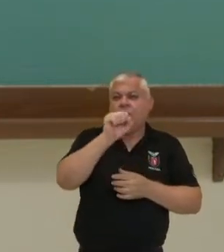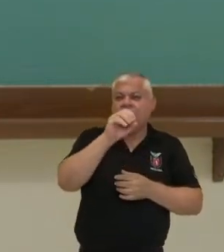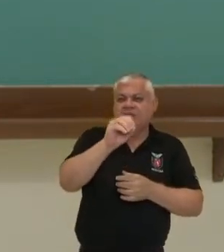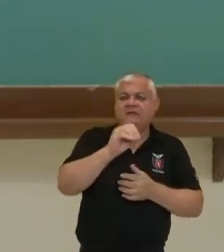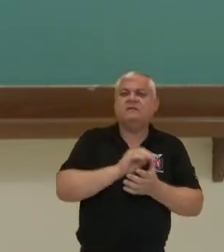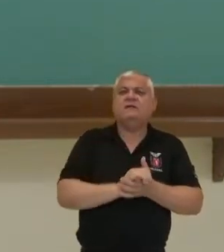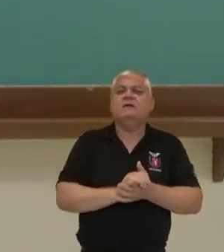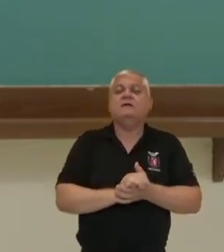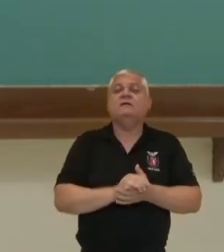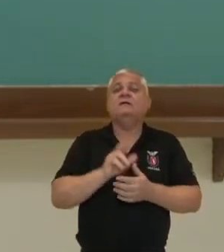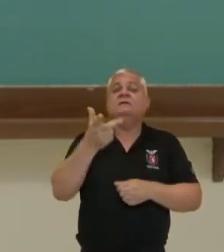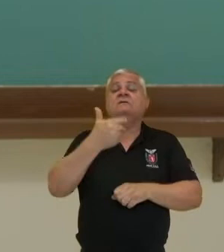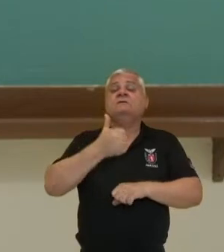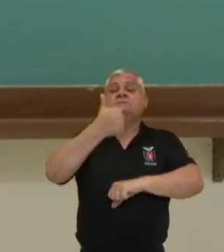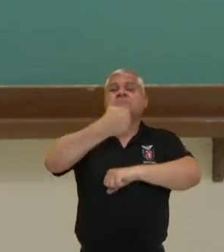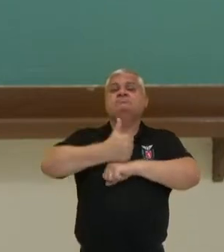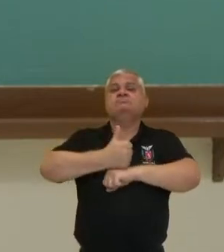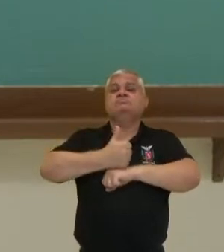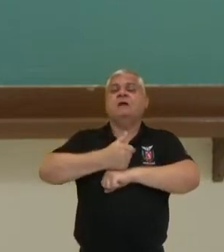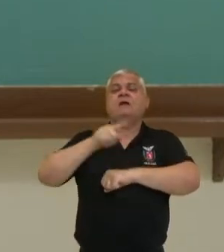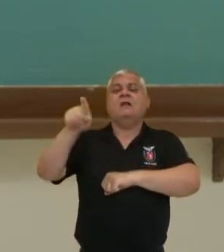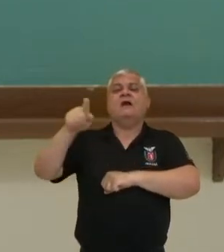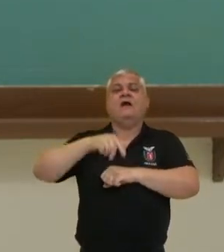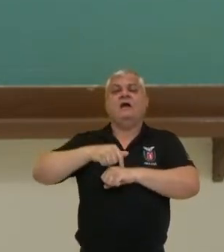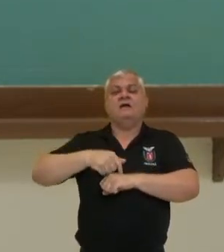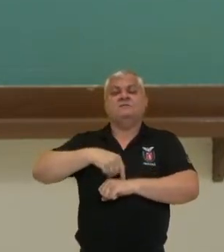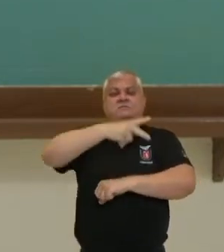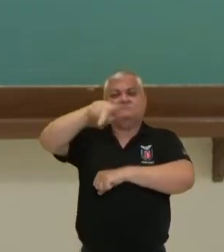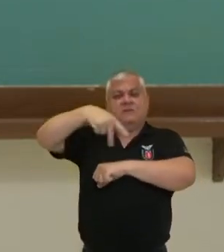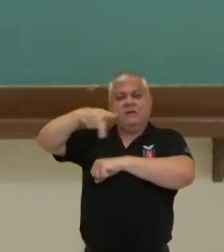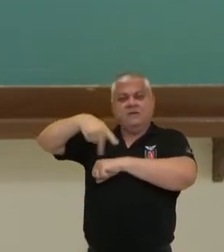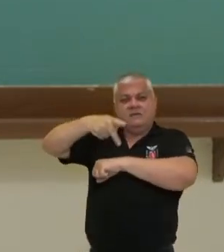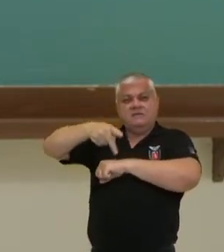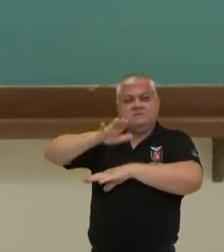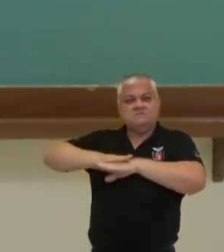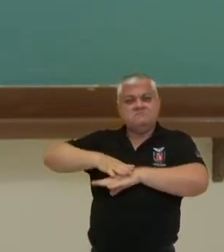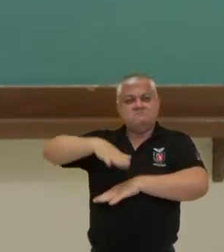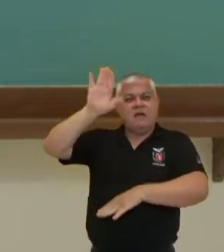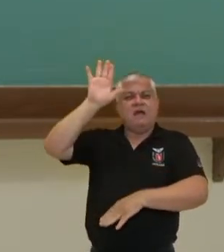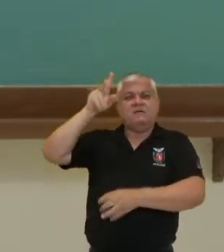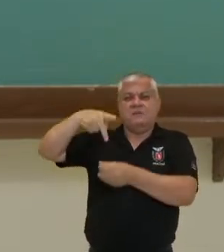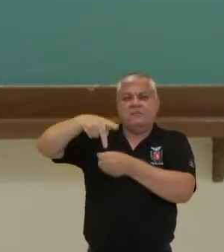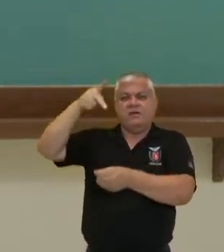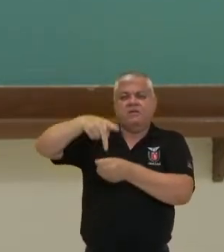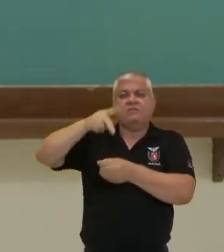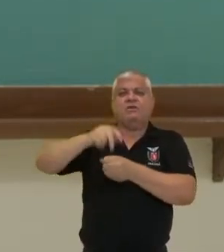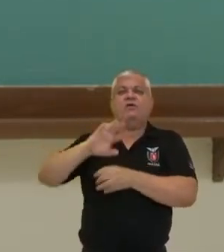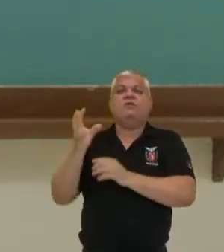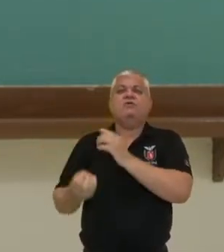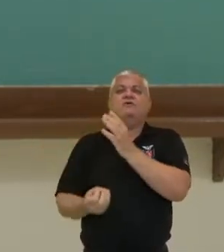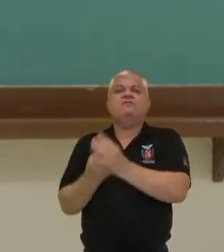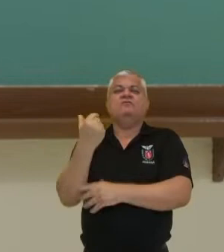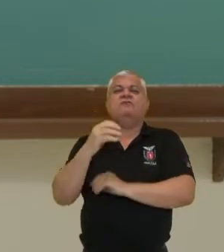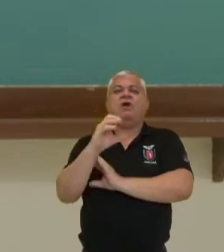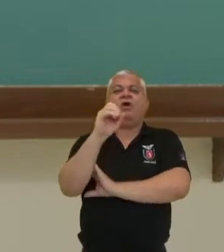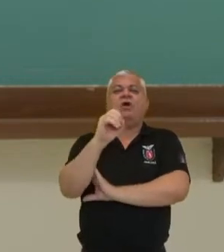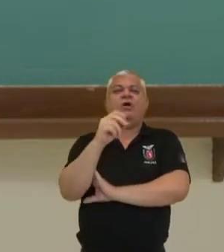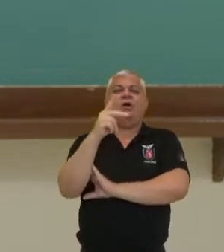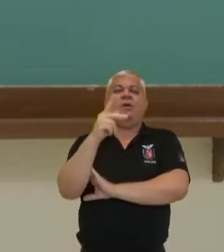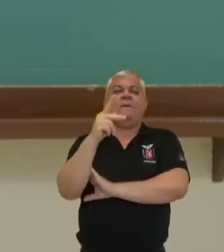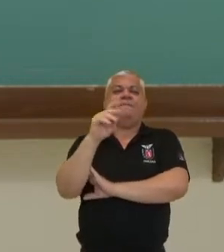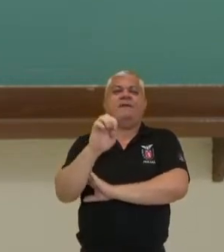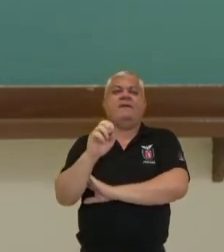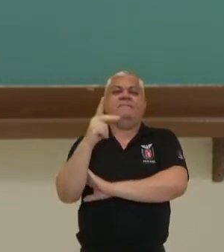né os chefes de estado dos países que mais tinham petróleo fundem ao Pepe com o